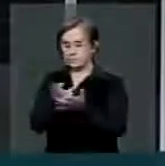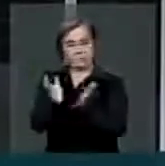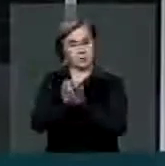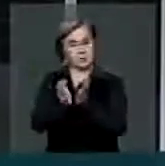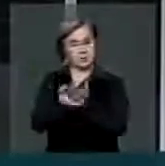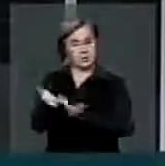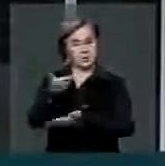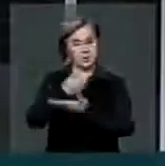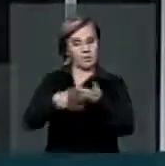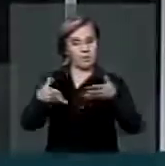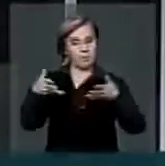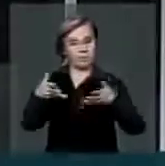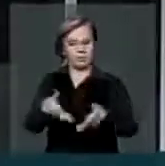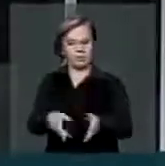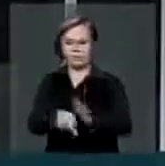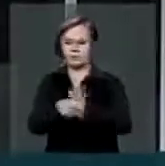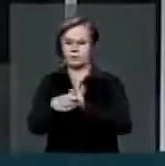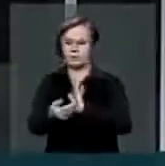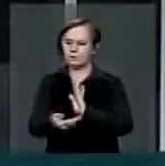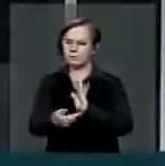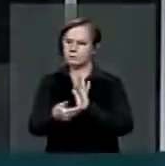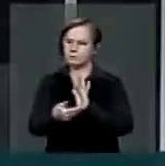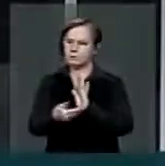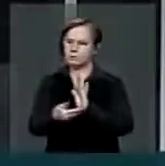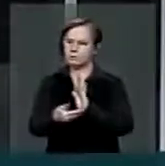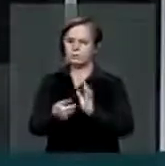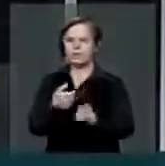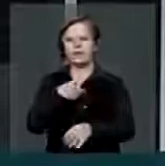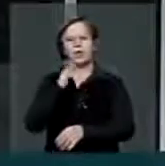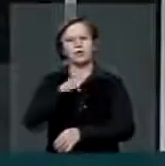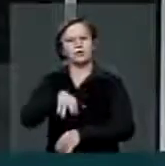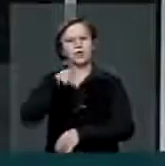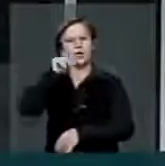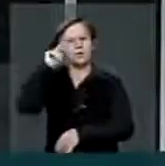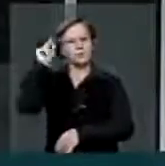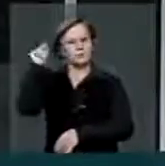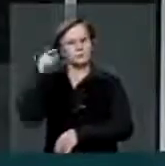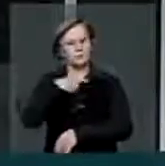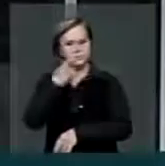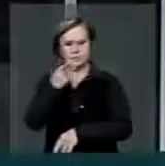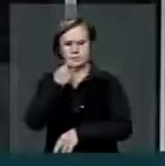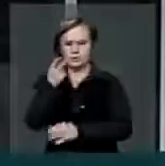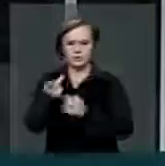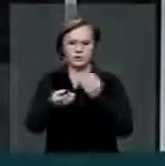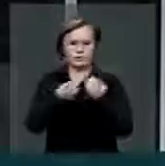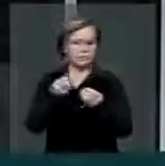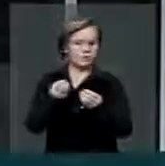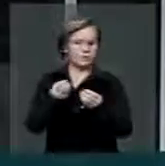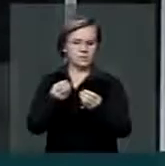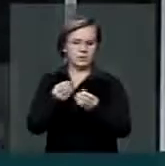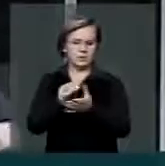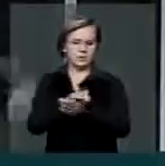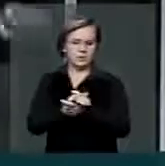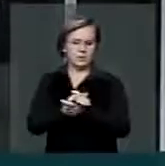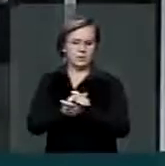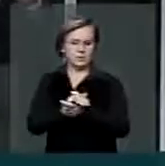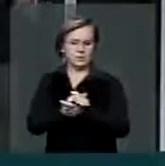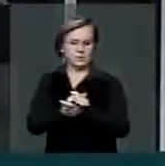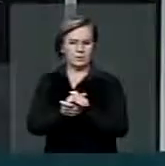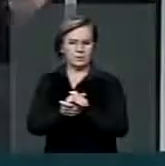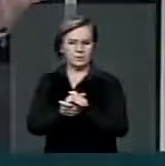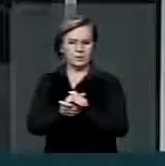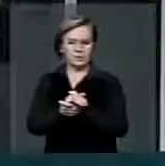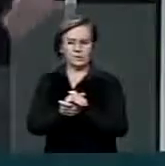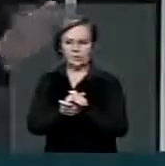do parlamento, deputado Vicentinho, eu já há muito tempo tenho caracterizado como uma grife. Na realidade,